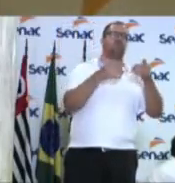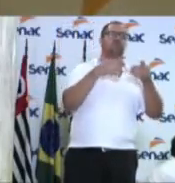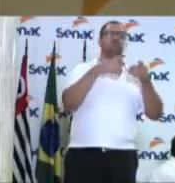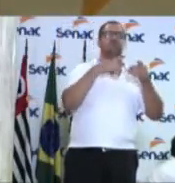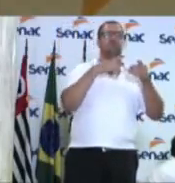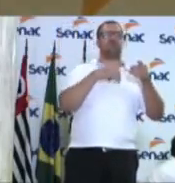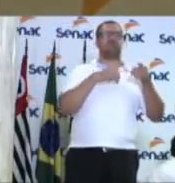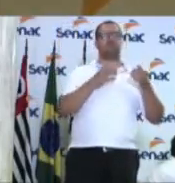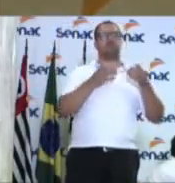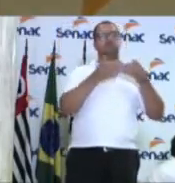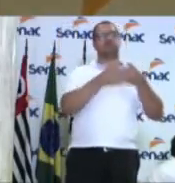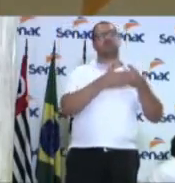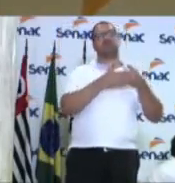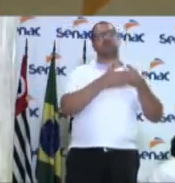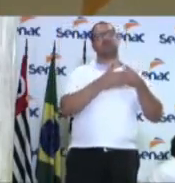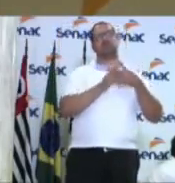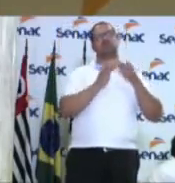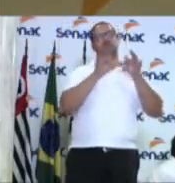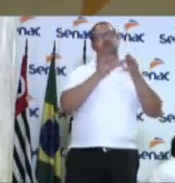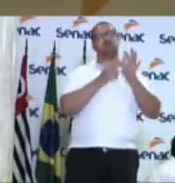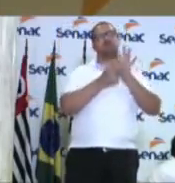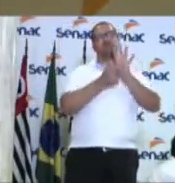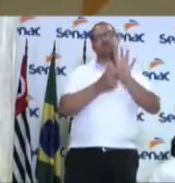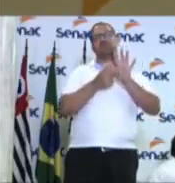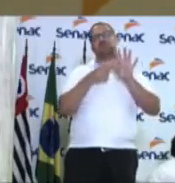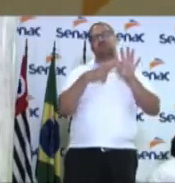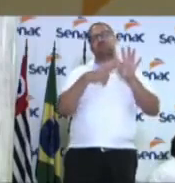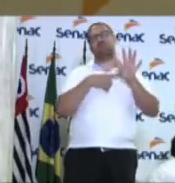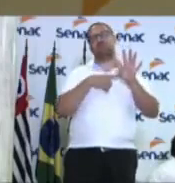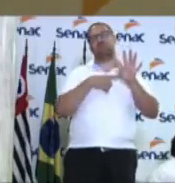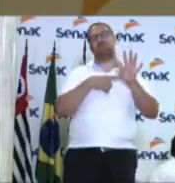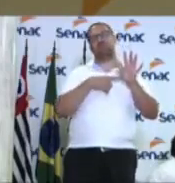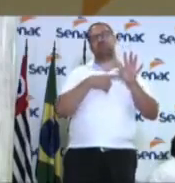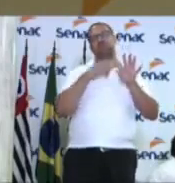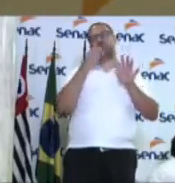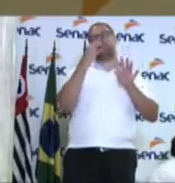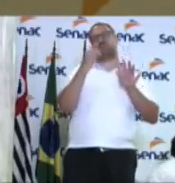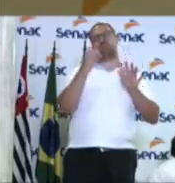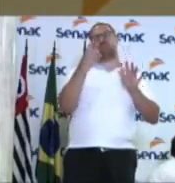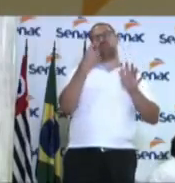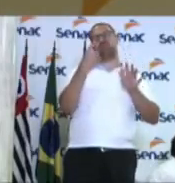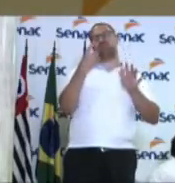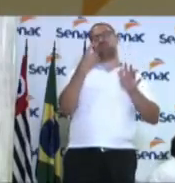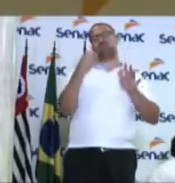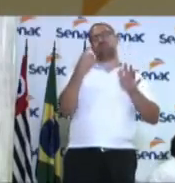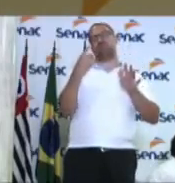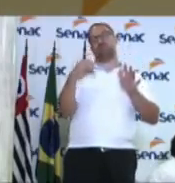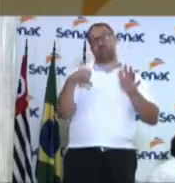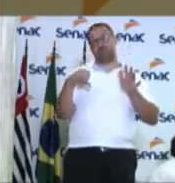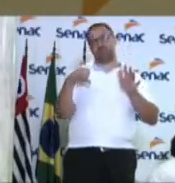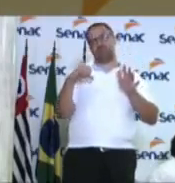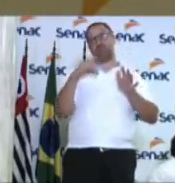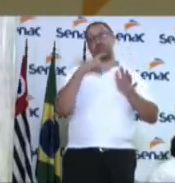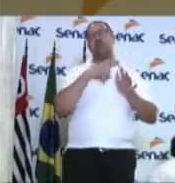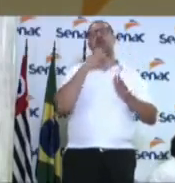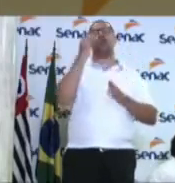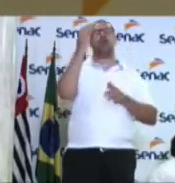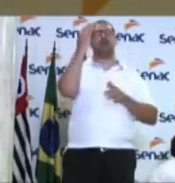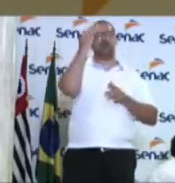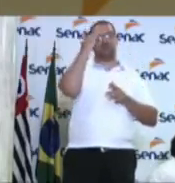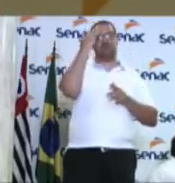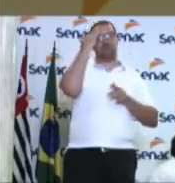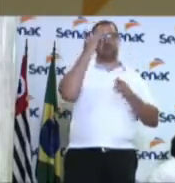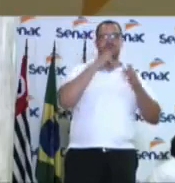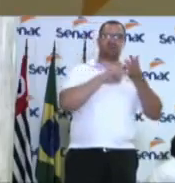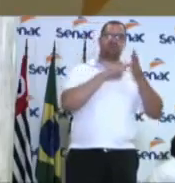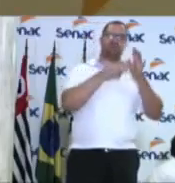causa disso. Até que no último episódio, que é no dia 1/9, ele percebe, ele não entende exatamente qual é o